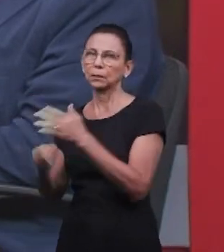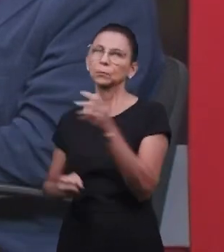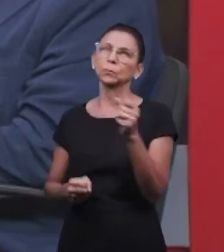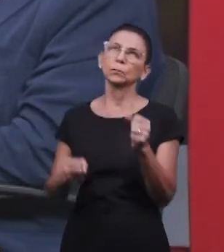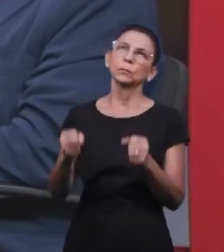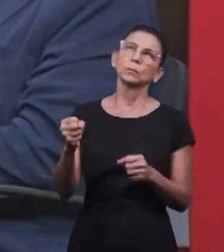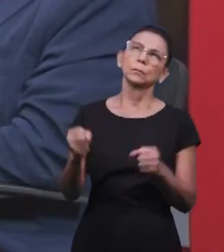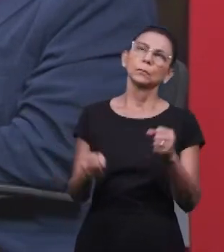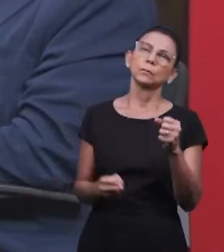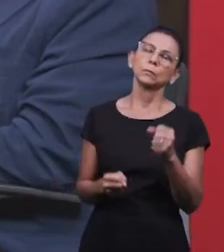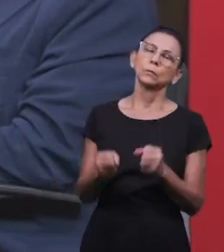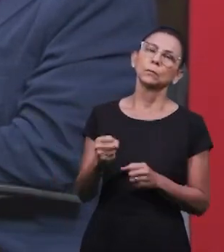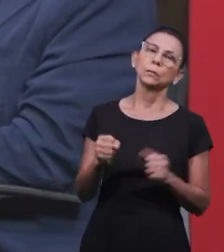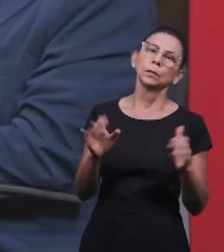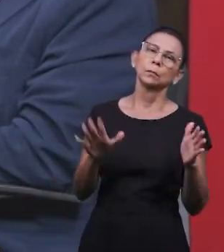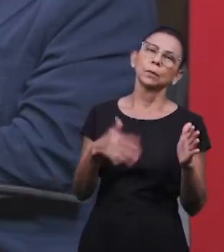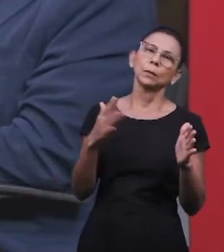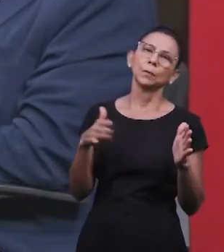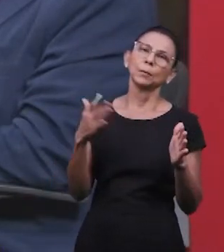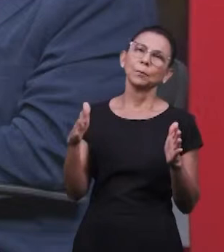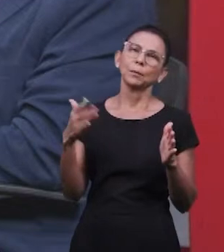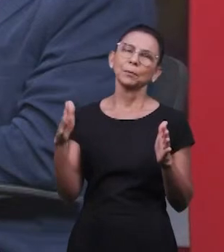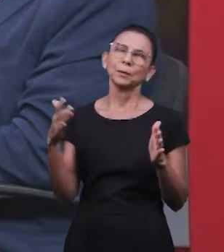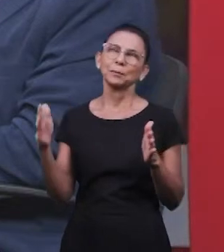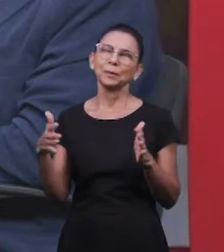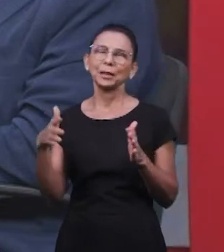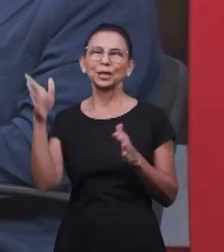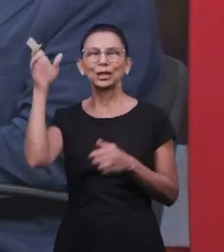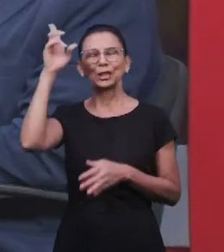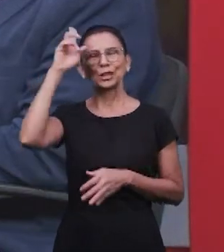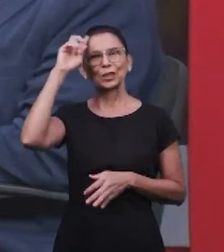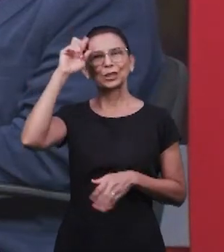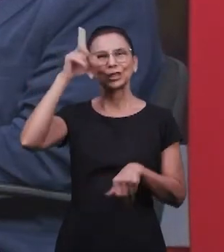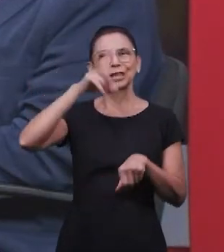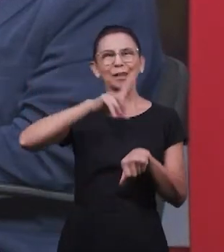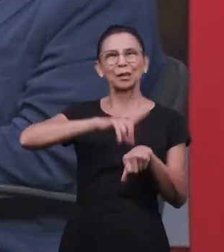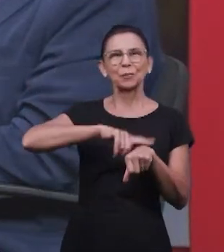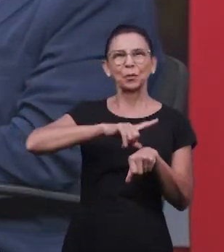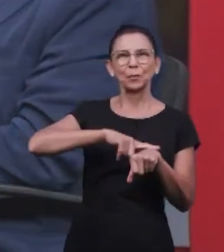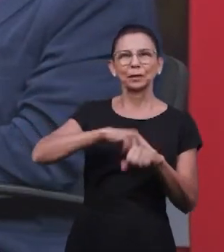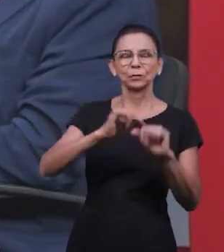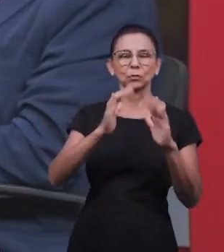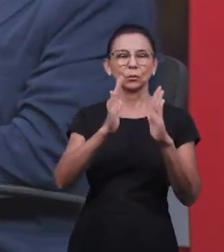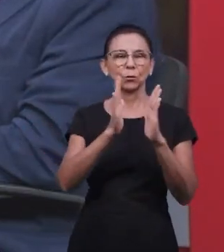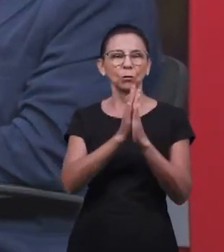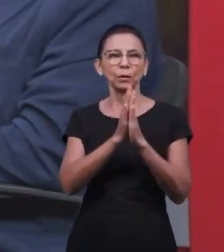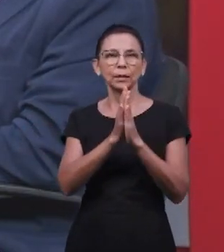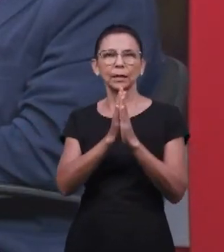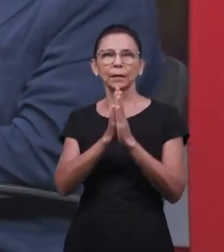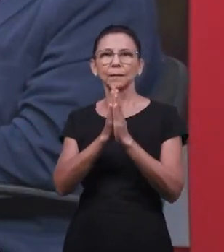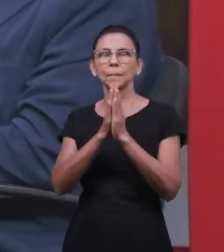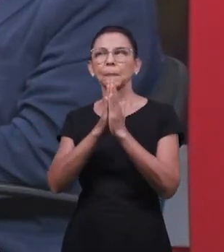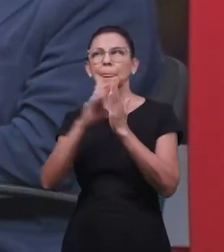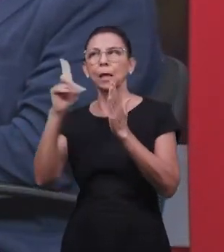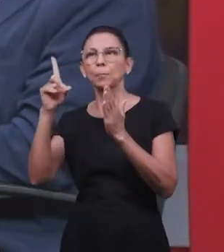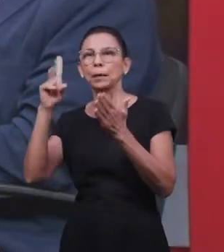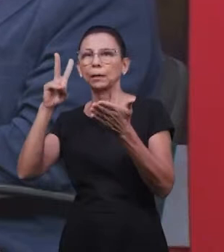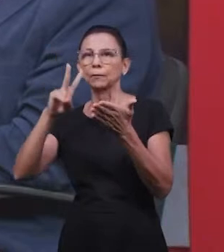diariamente era um momento de aprendizado da palavra, de oração, né? de histórias